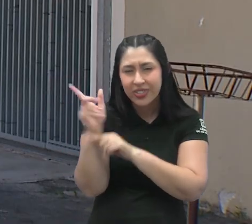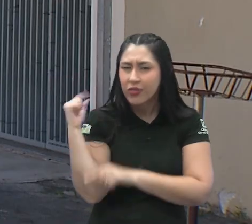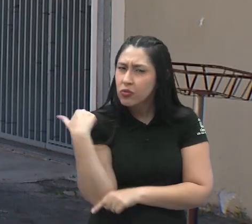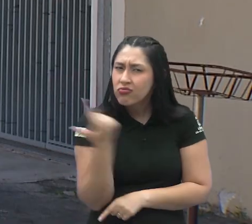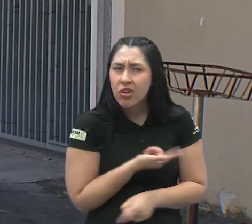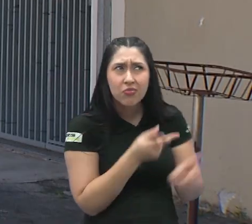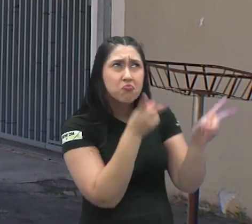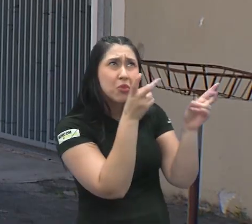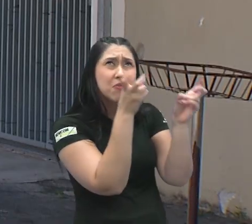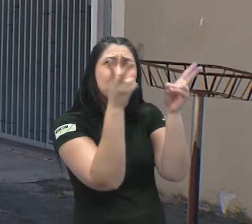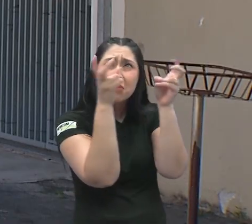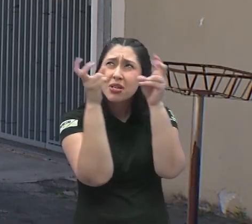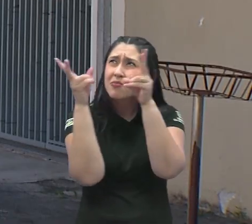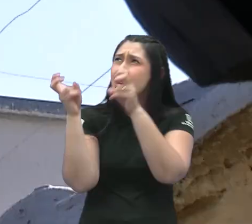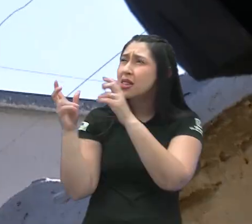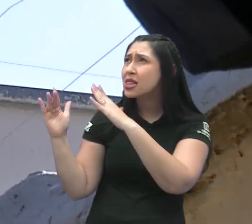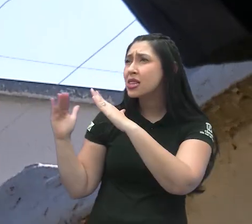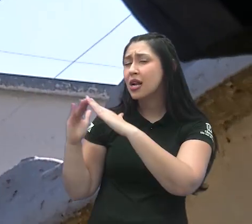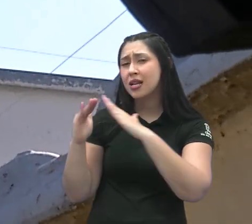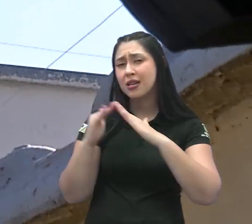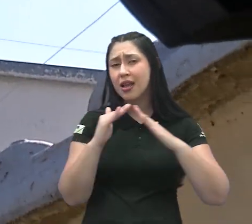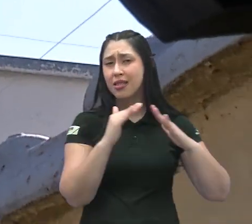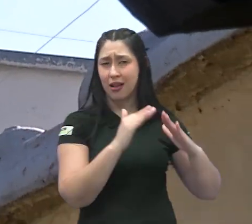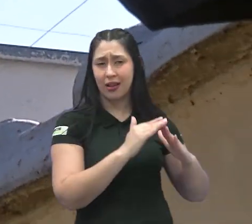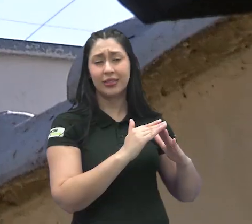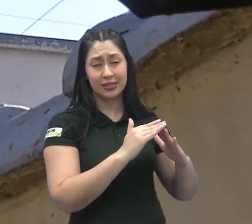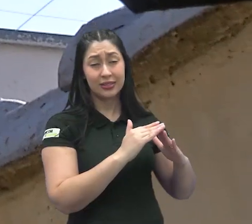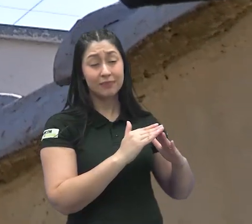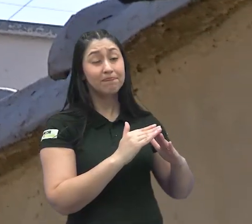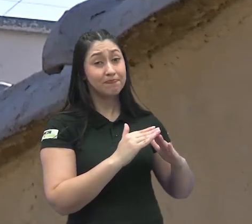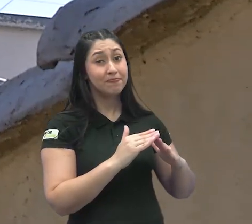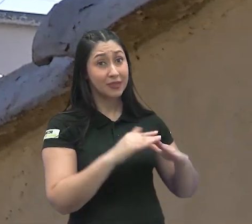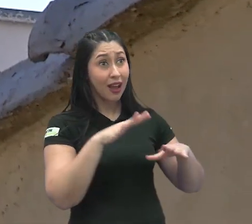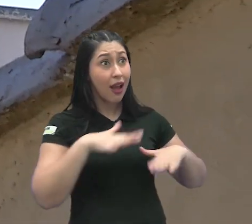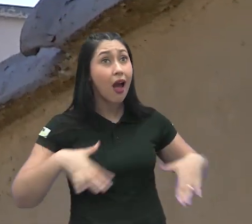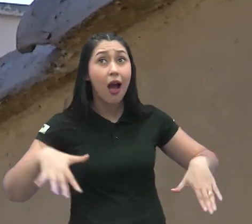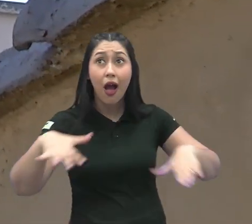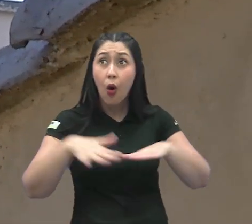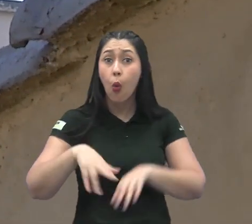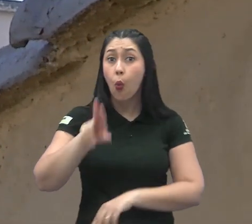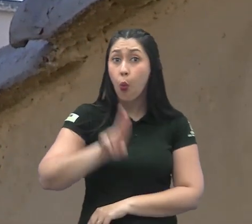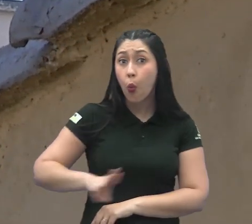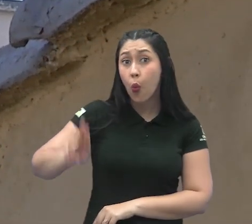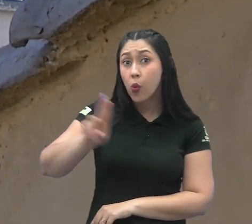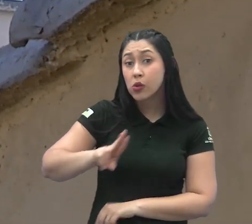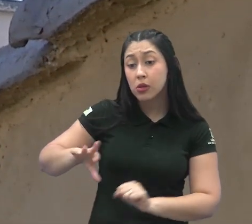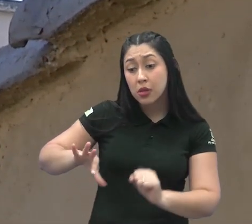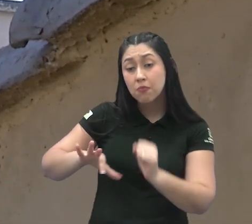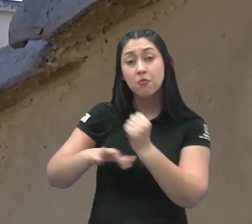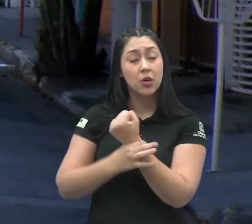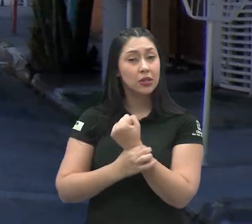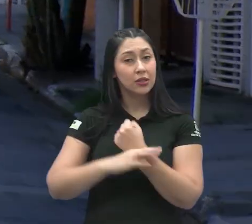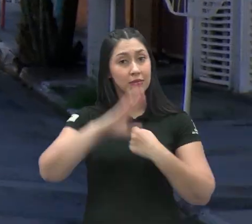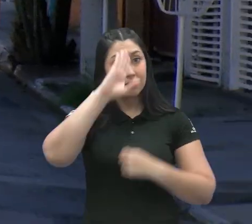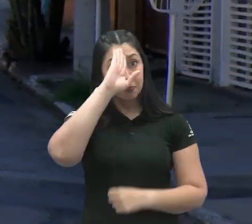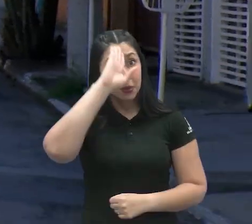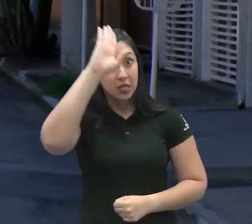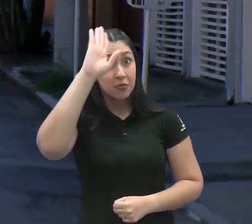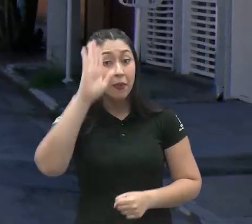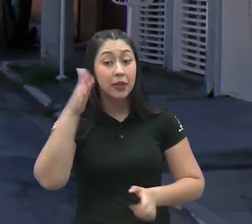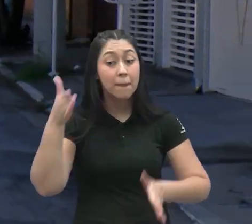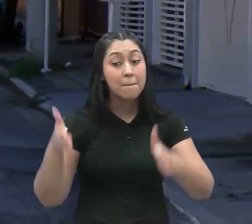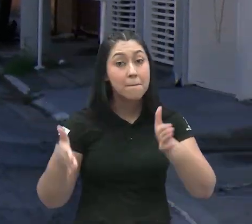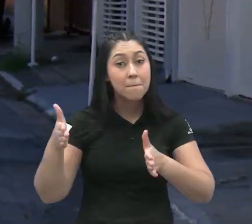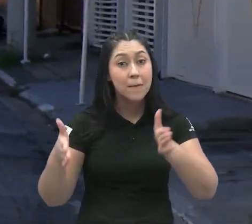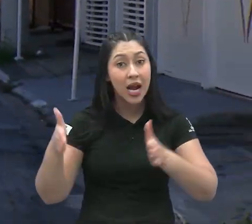é difícil encontrar esses equipamentos nas casas pela cidade. Eles são muito úteis para a segurança,